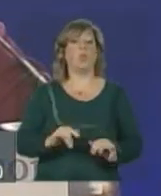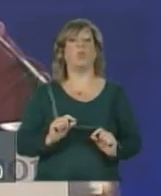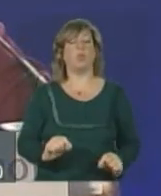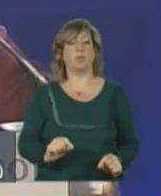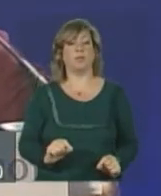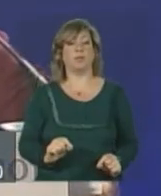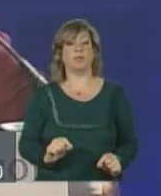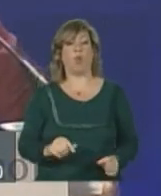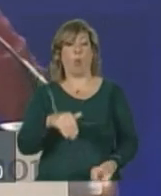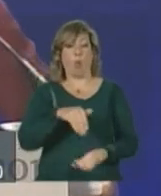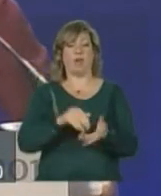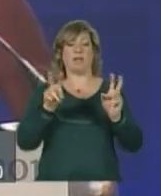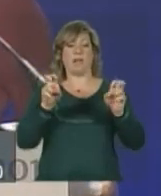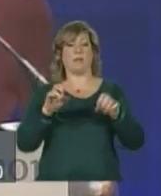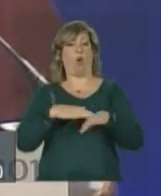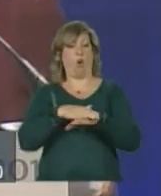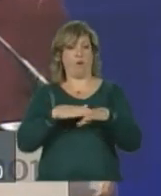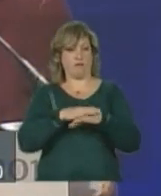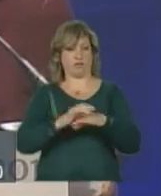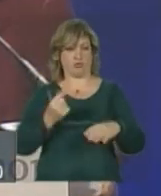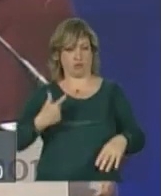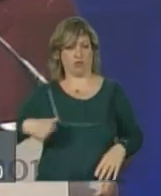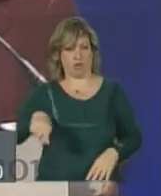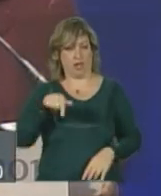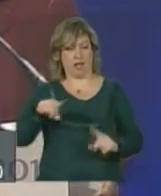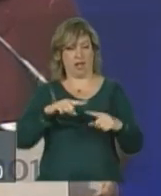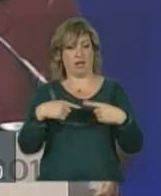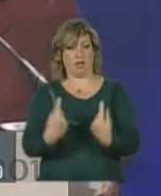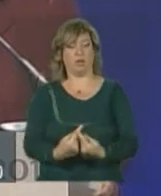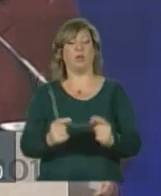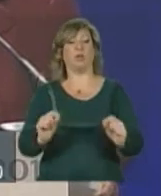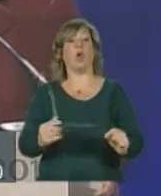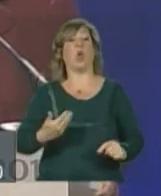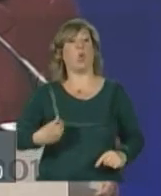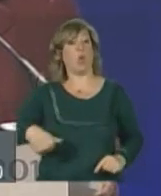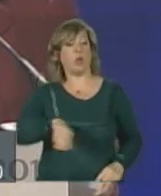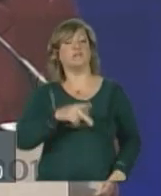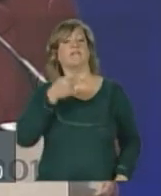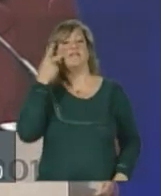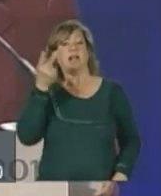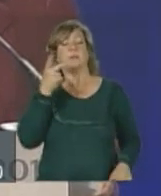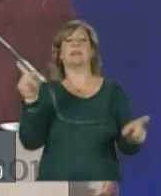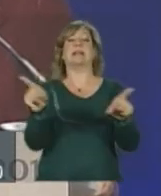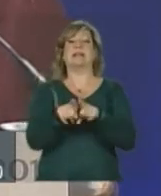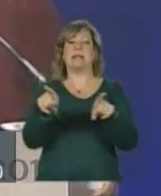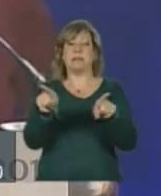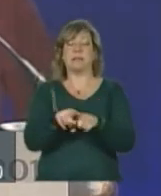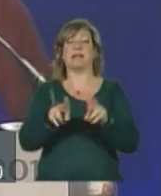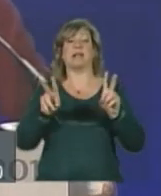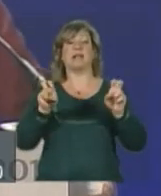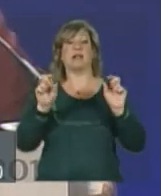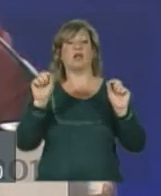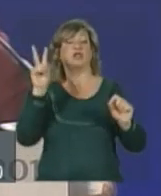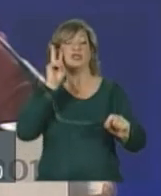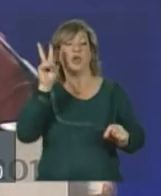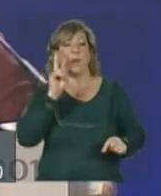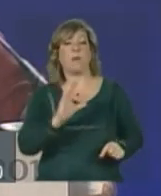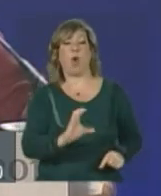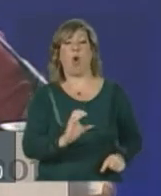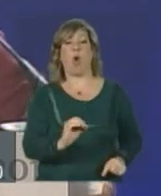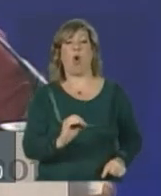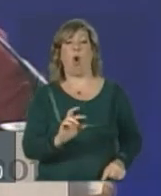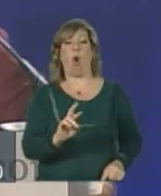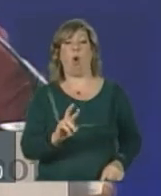Foi o último tema tratado por nós. Nós tratamos também do tema da corrupção,